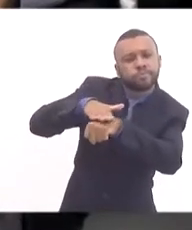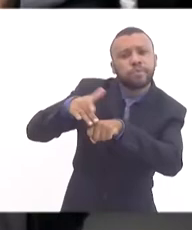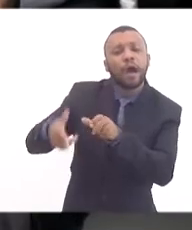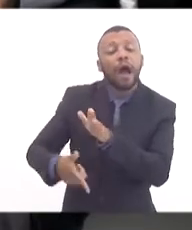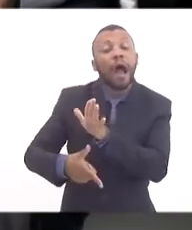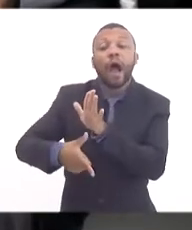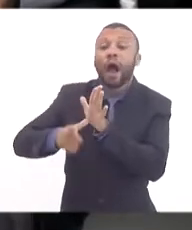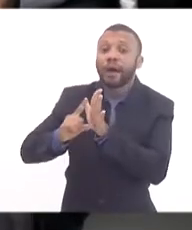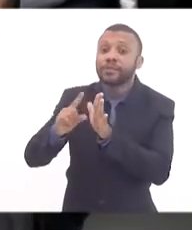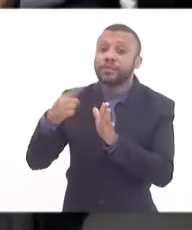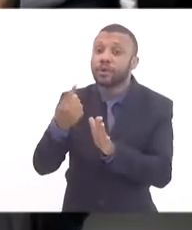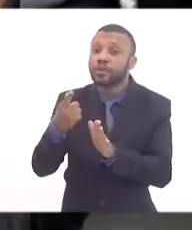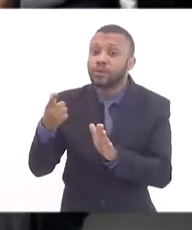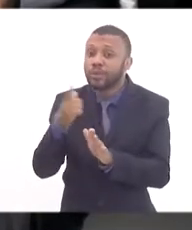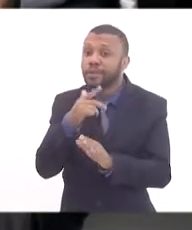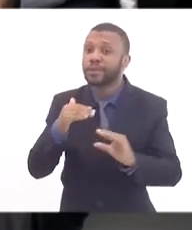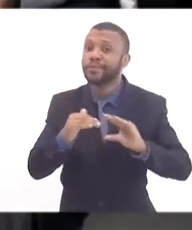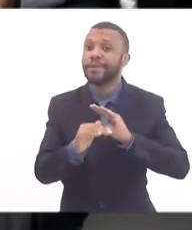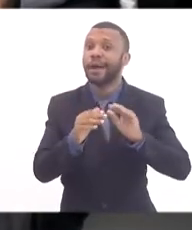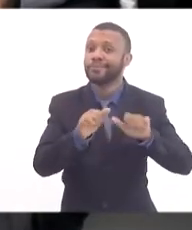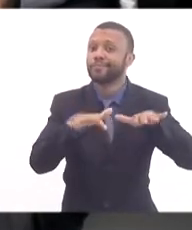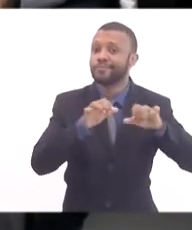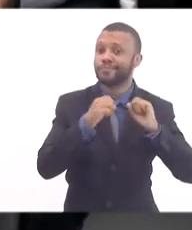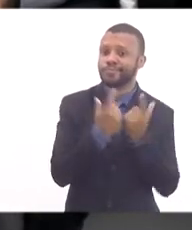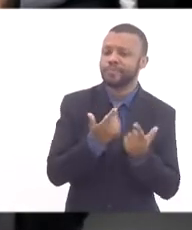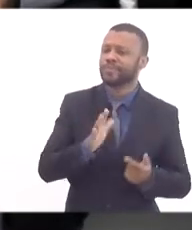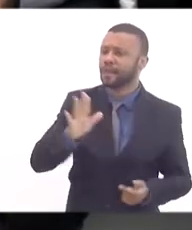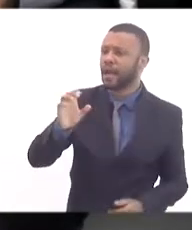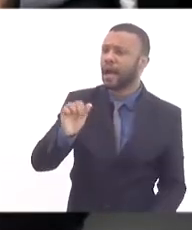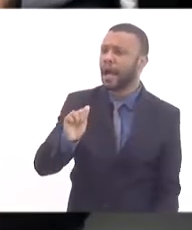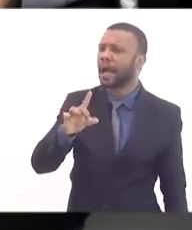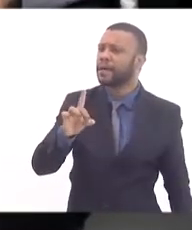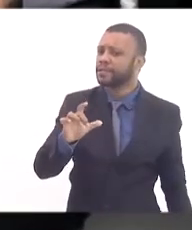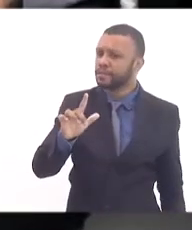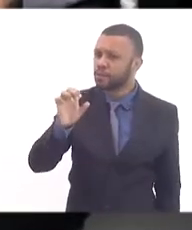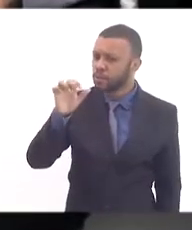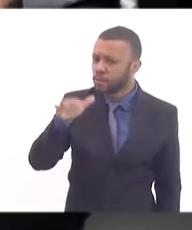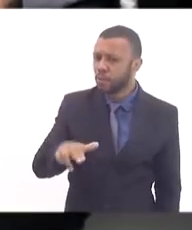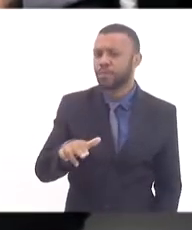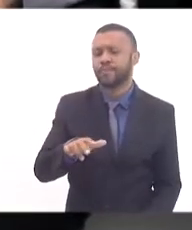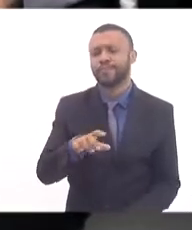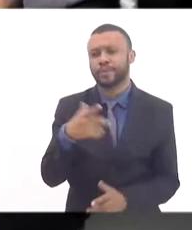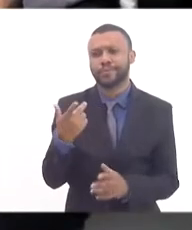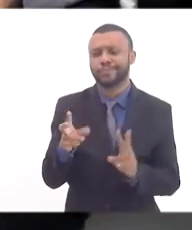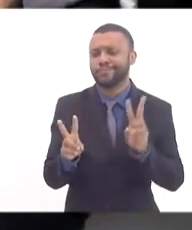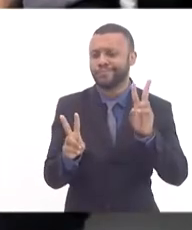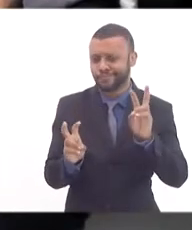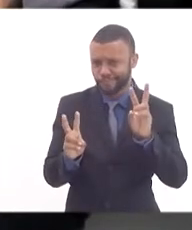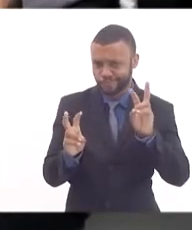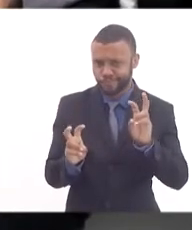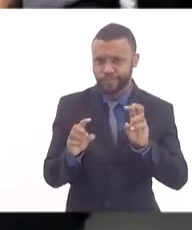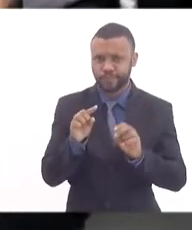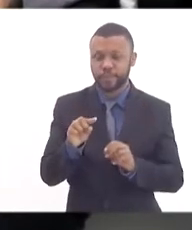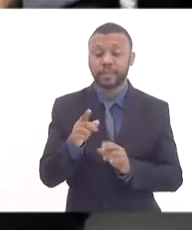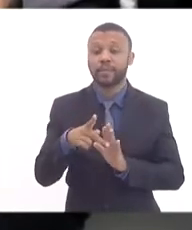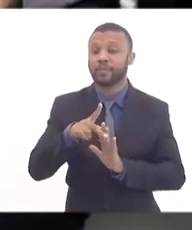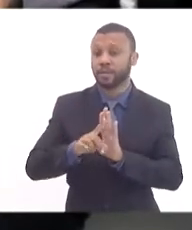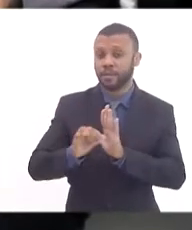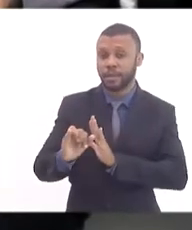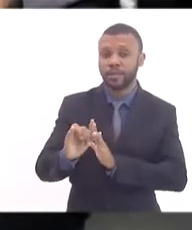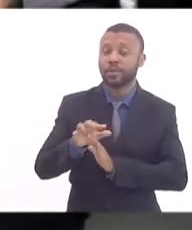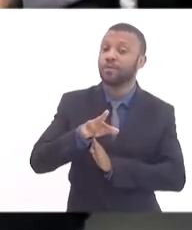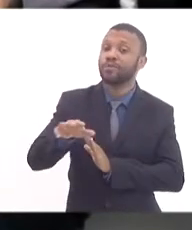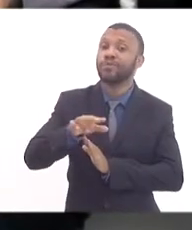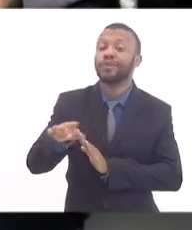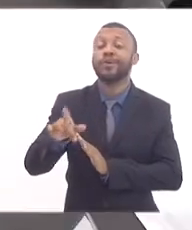de chegarem ao Parlamento o Adilson a minha preliminar é o seguinte assim este projeto não